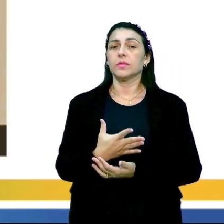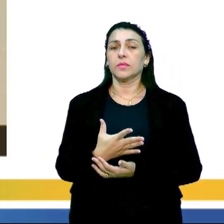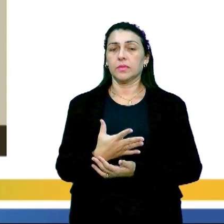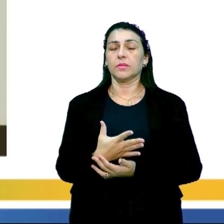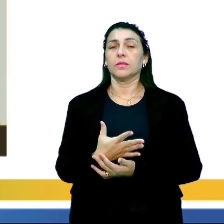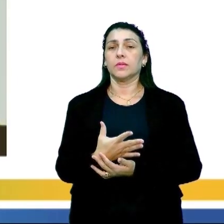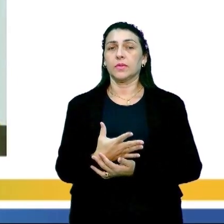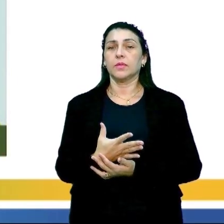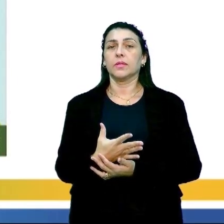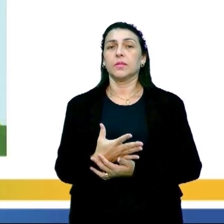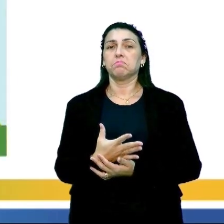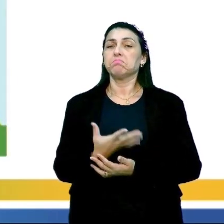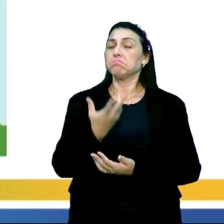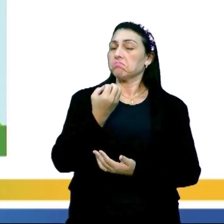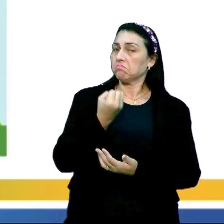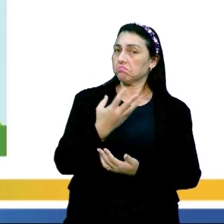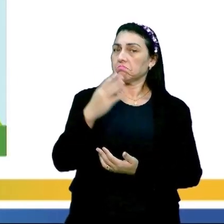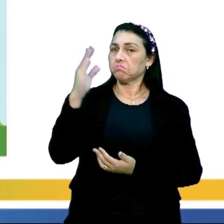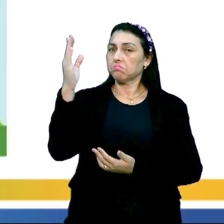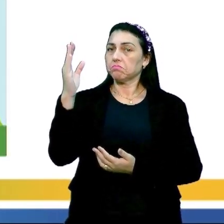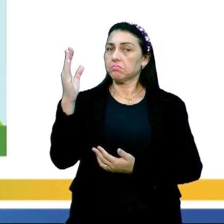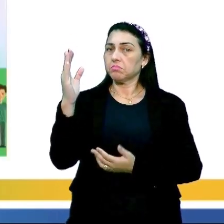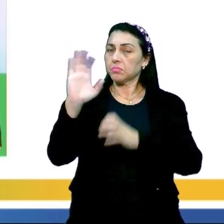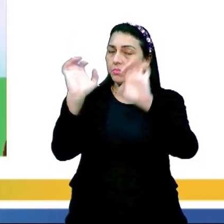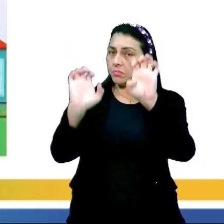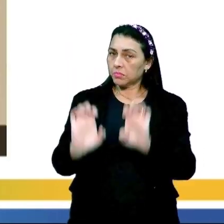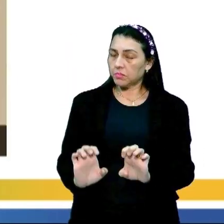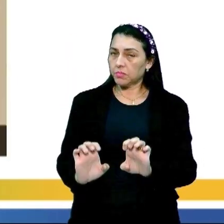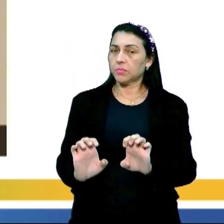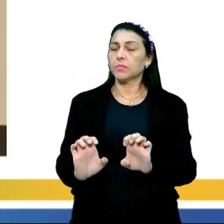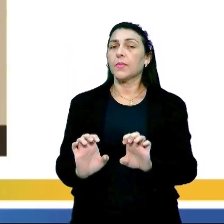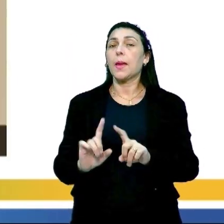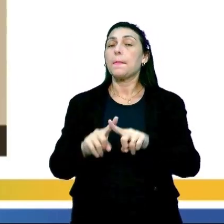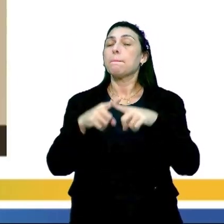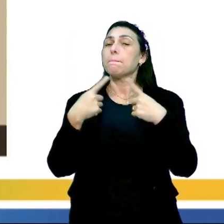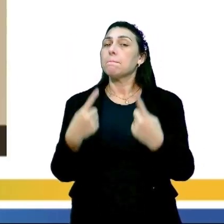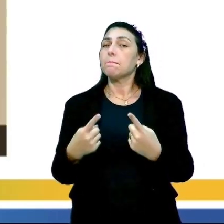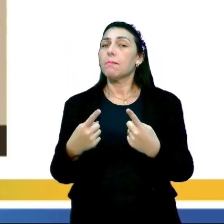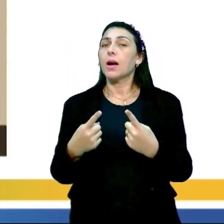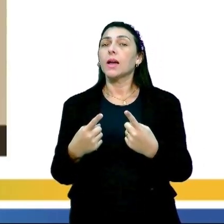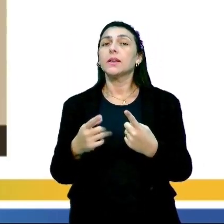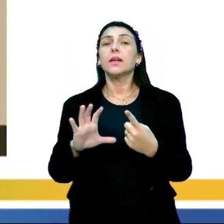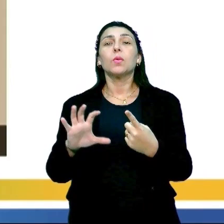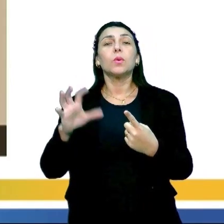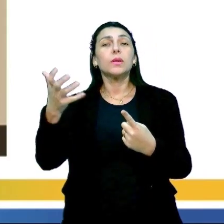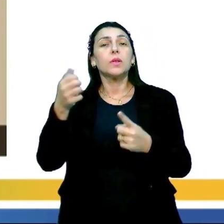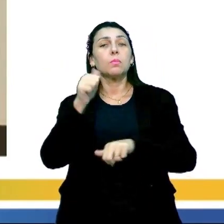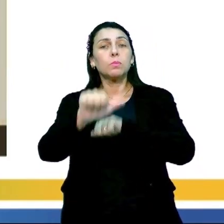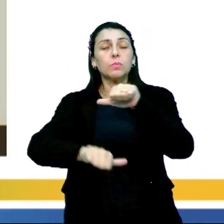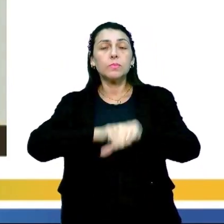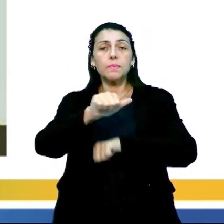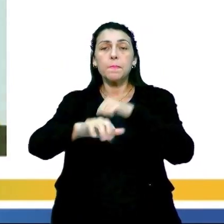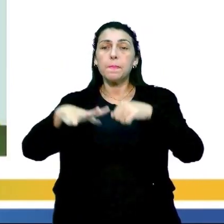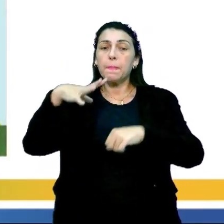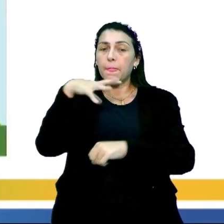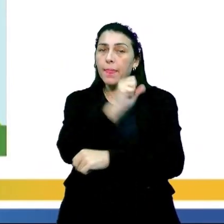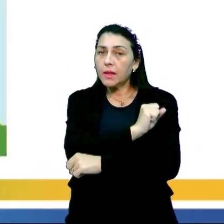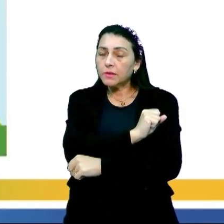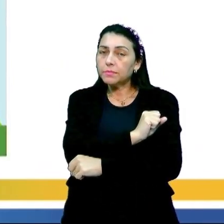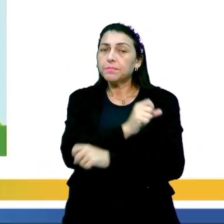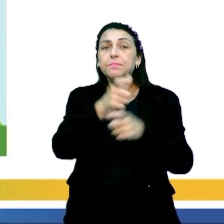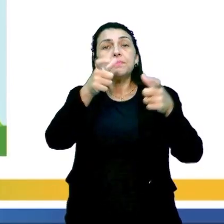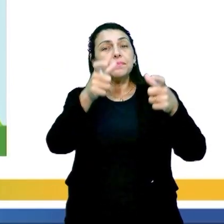teias, funcionando maravilhosamente bem, mas nós provocamos mudança e, de repente,